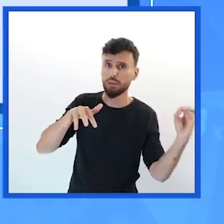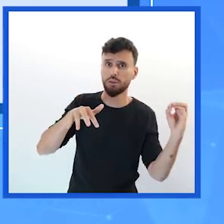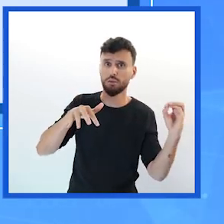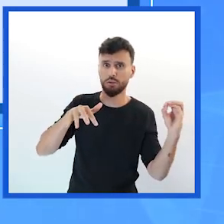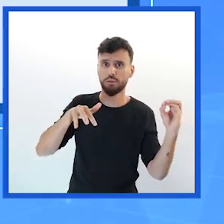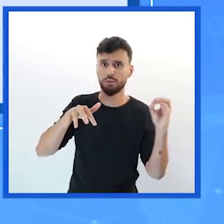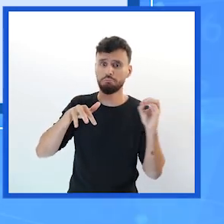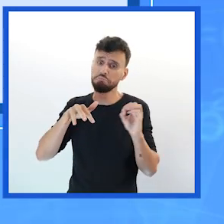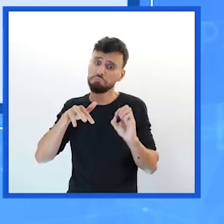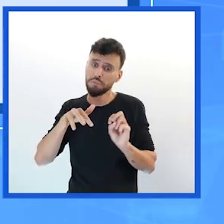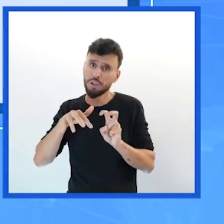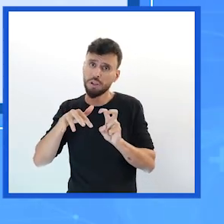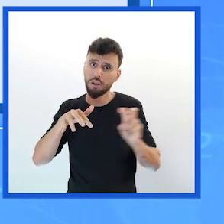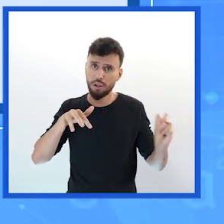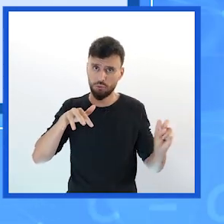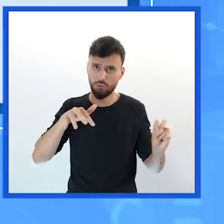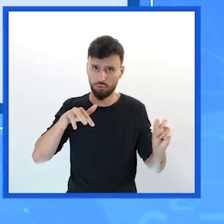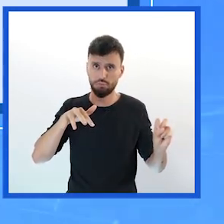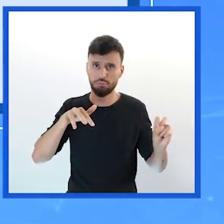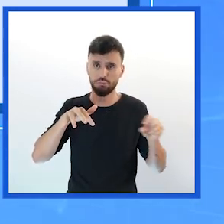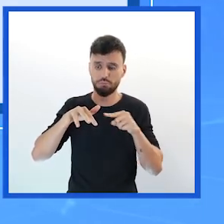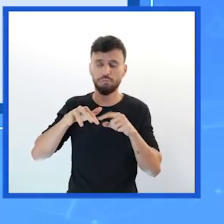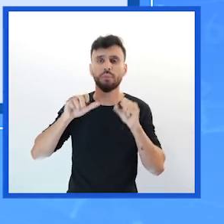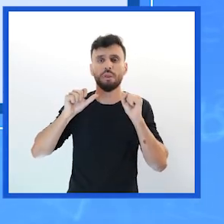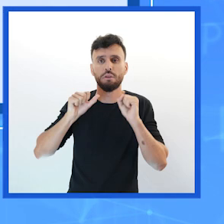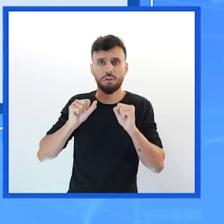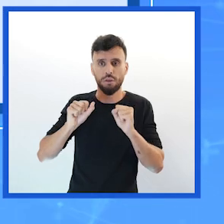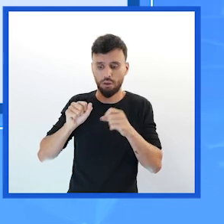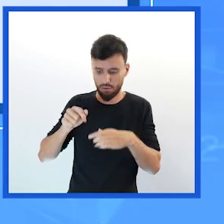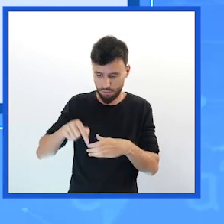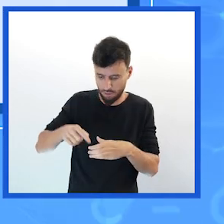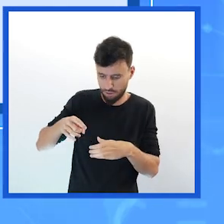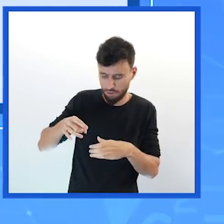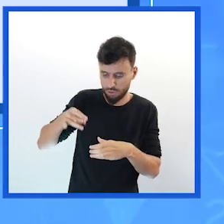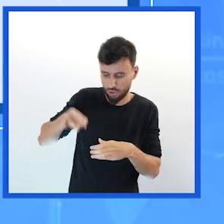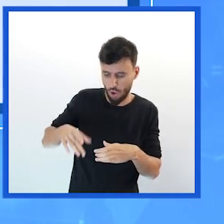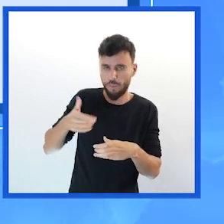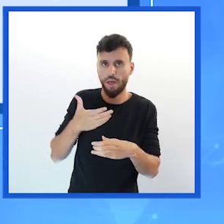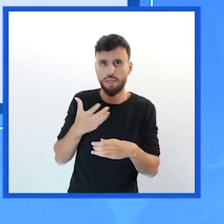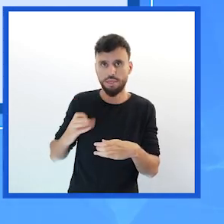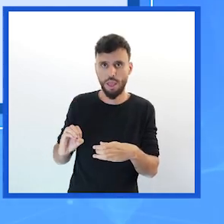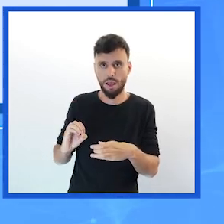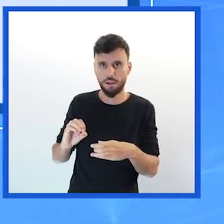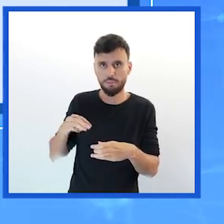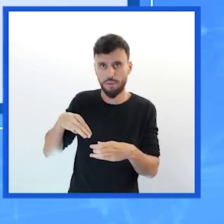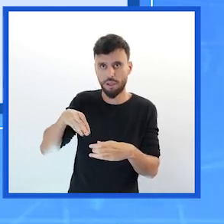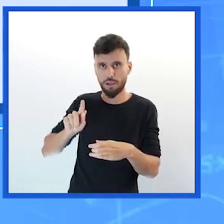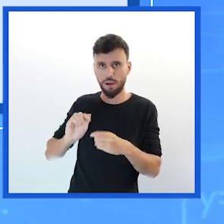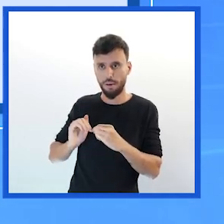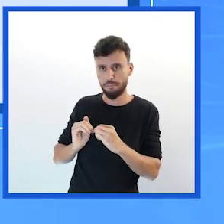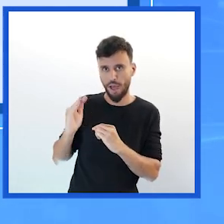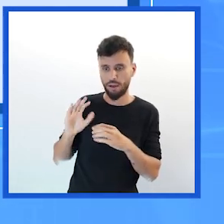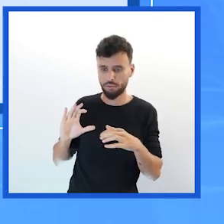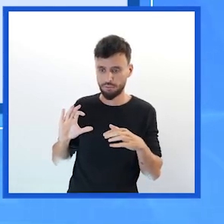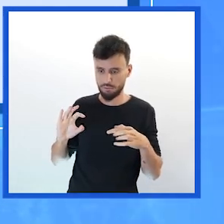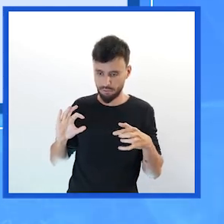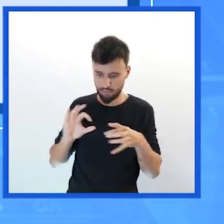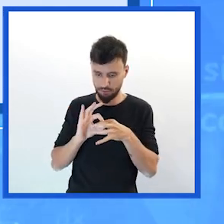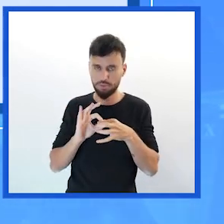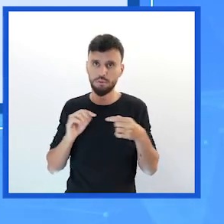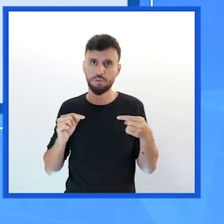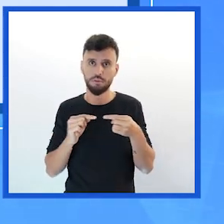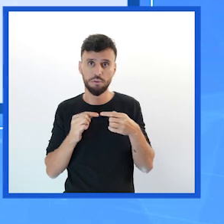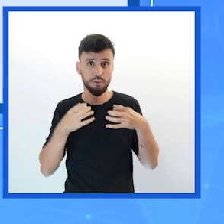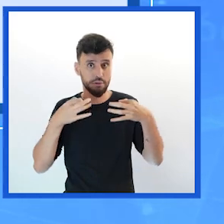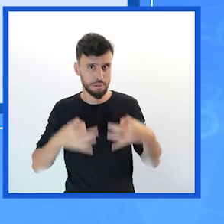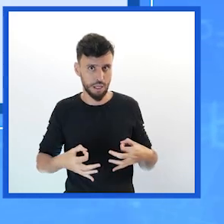de amostra. Assim, nossa massa de sólidos ficaria acima dos 10 mg com uma margem de segurança. Reparem que já estamos falando de